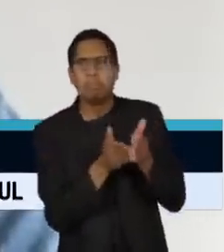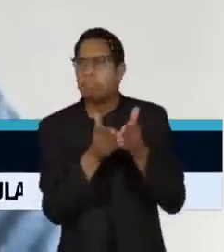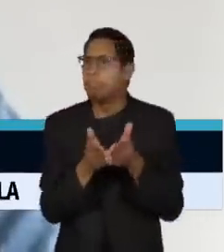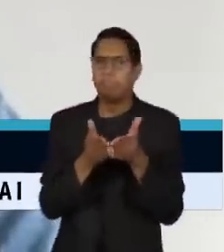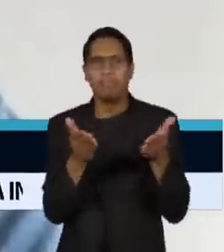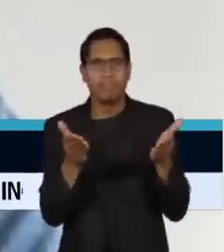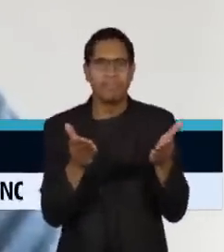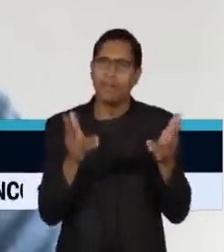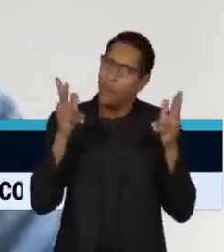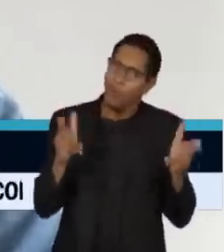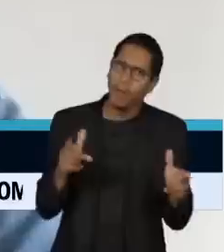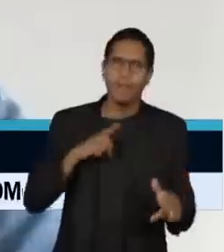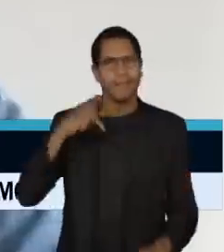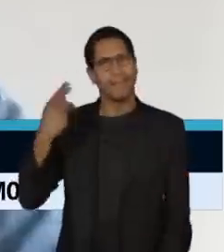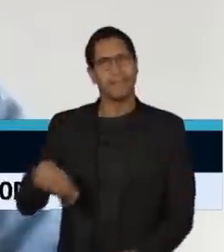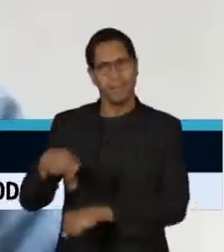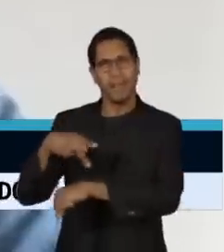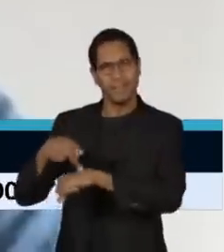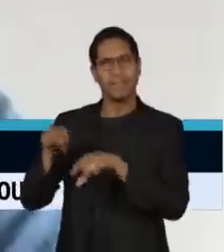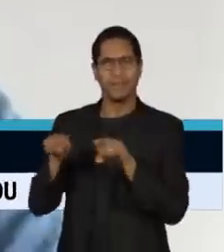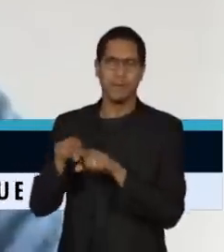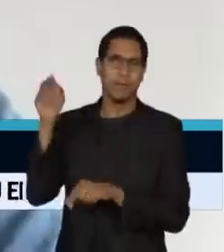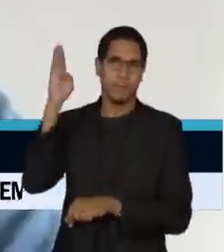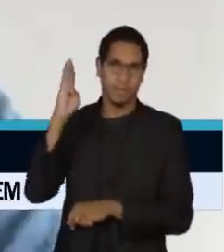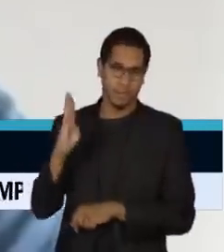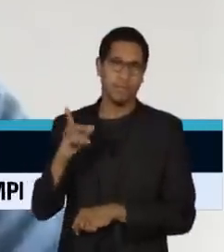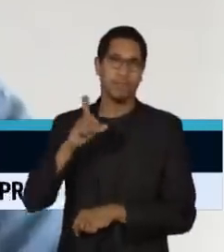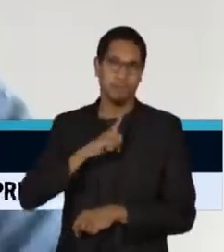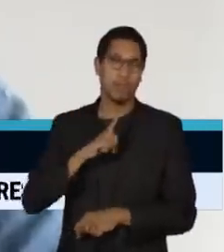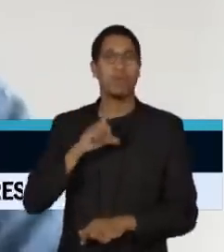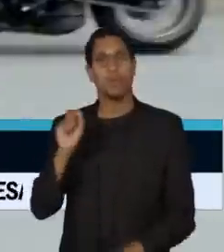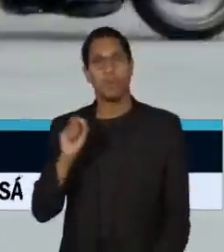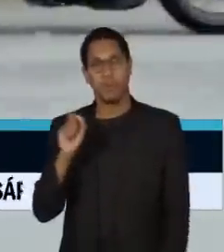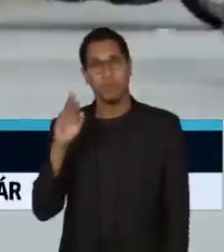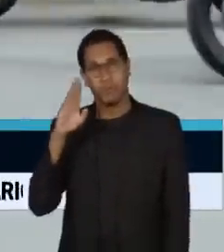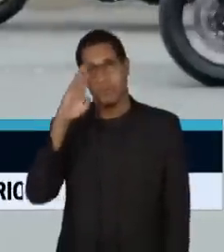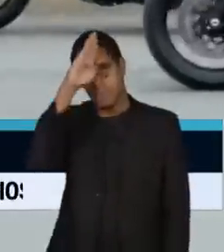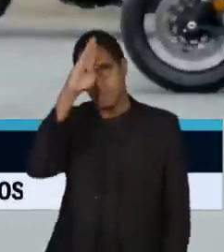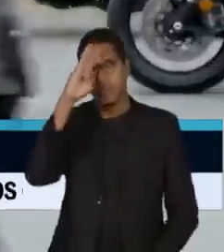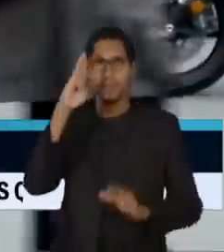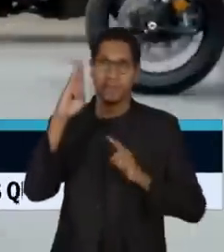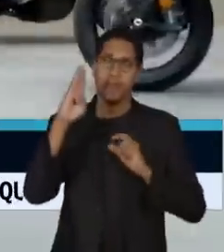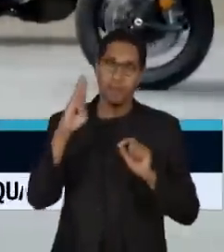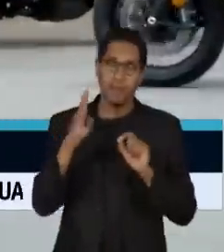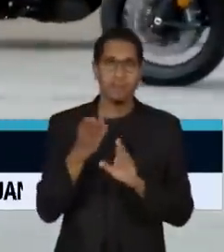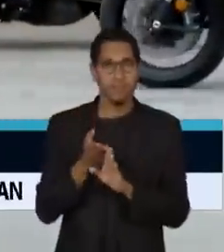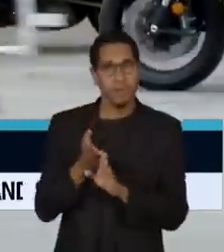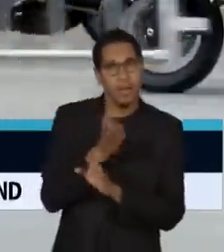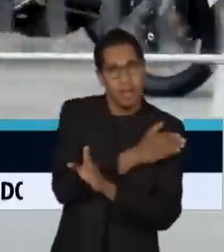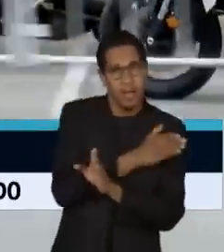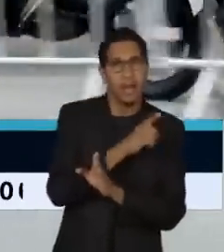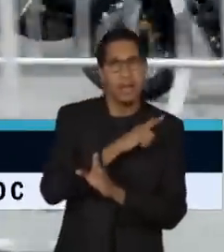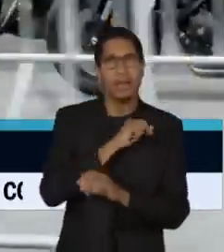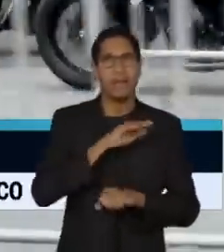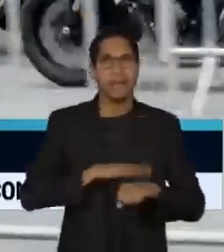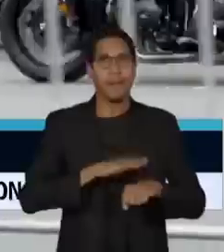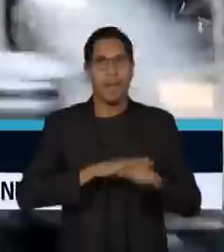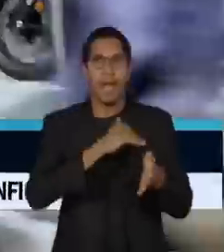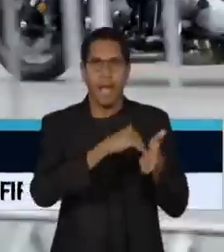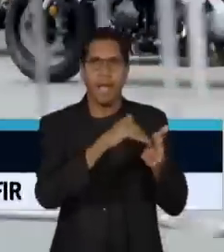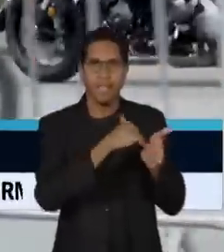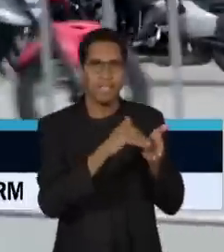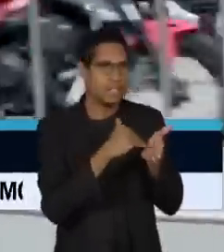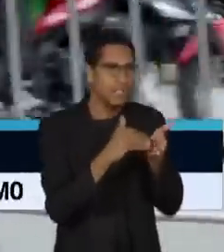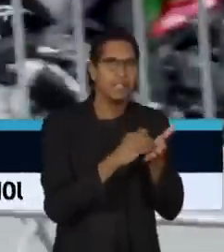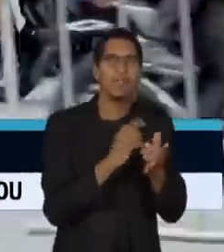do Brasil que supostamente tinha um presidente, que é antes do segundo turno das eleições, e o Bolsonaro, ao menos, a agenda pública tinha